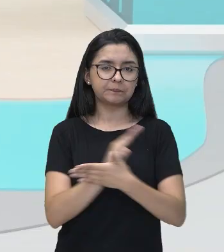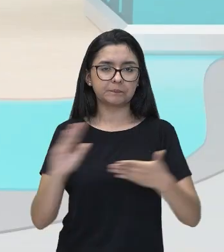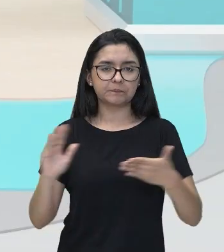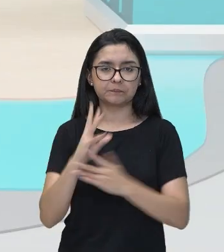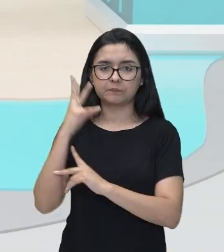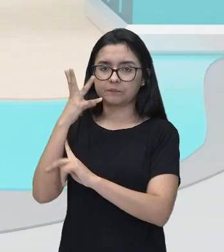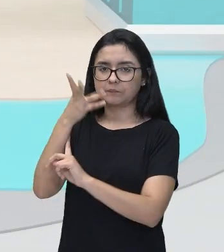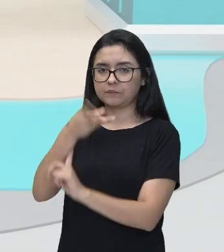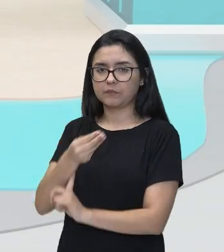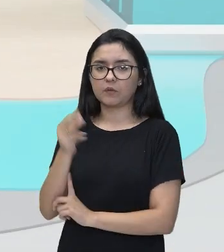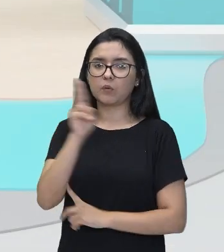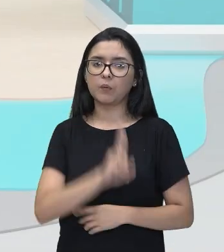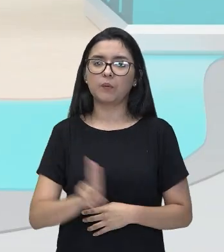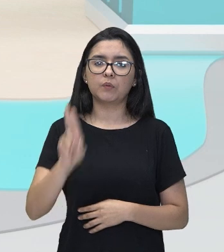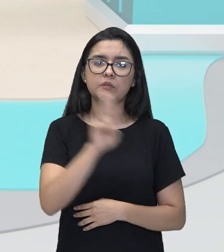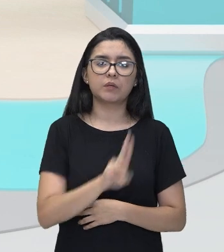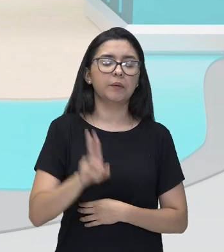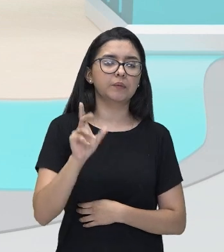usa